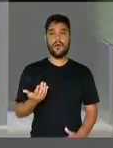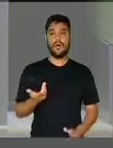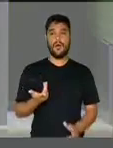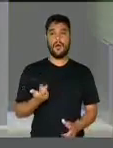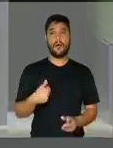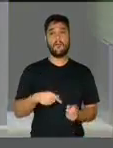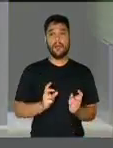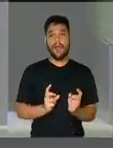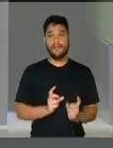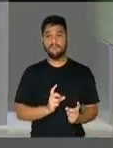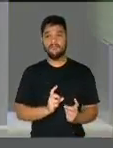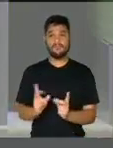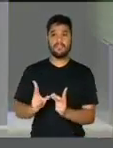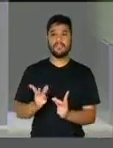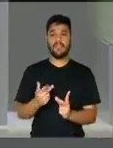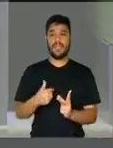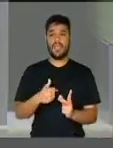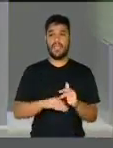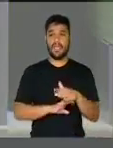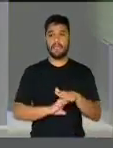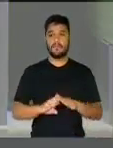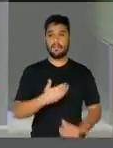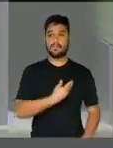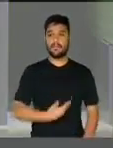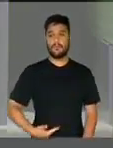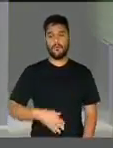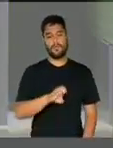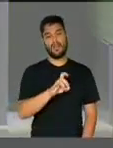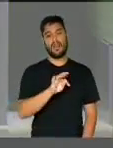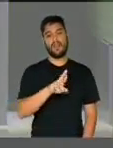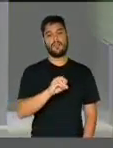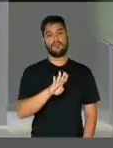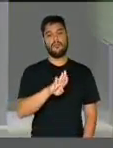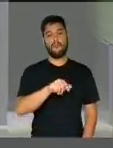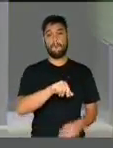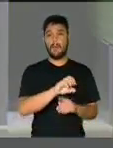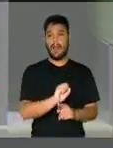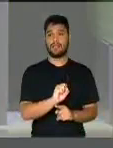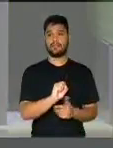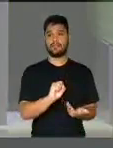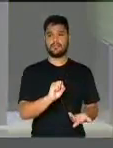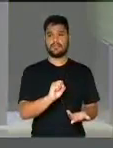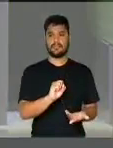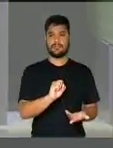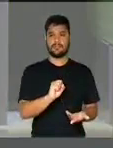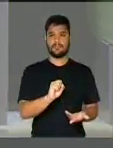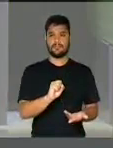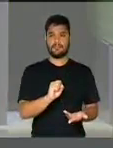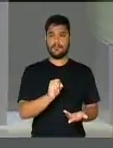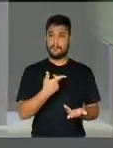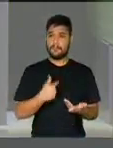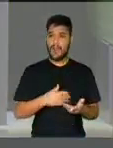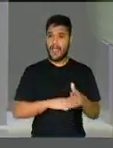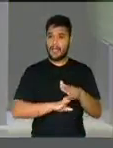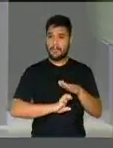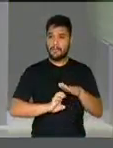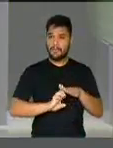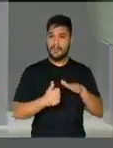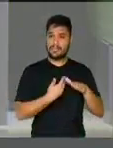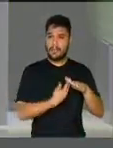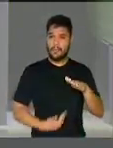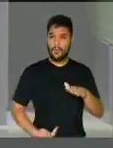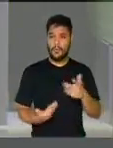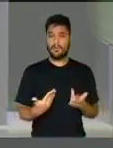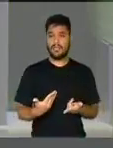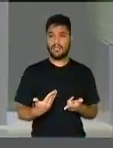da desestatização da Eletrobras. Digo, para tratar da desnacionalização do